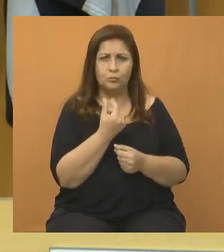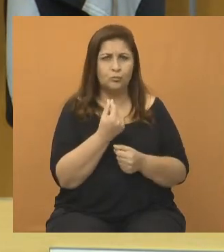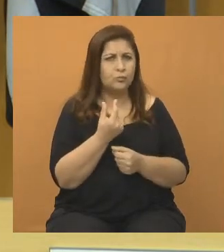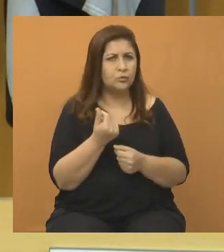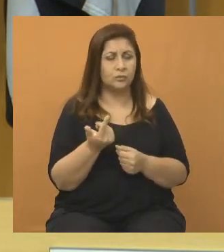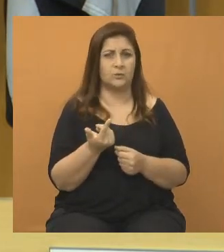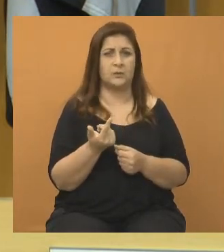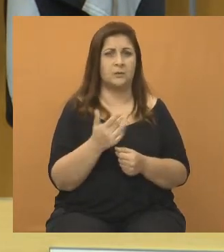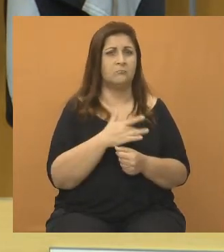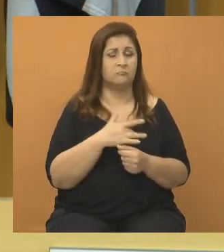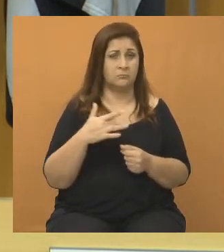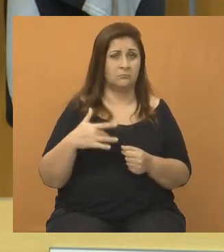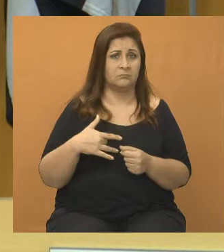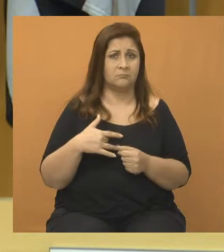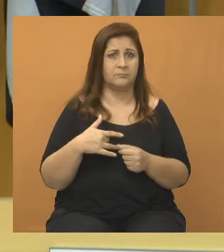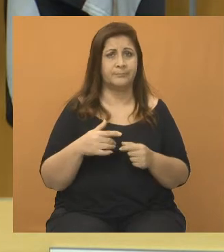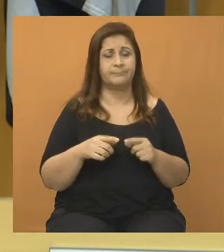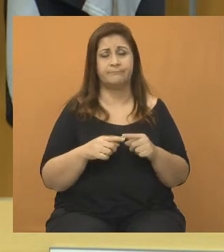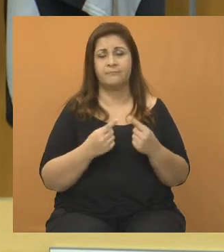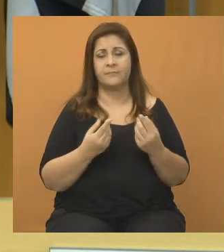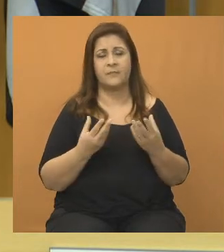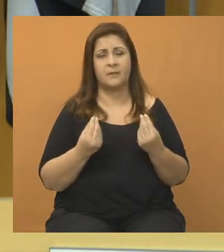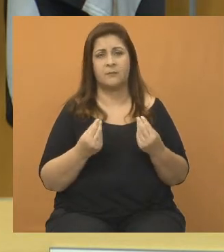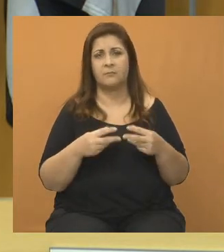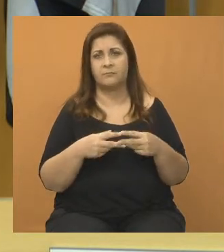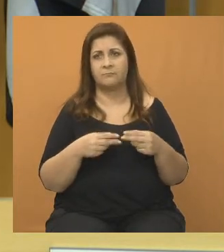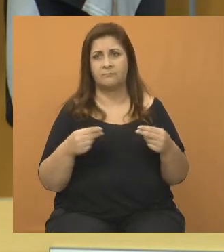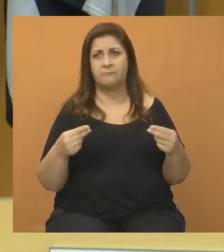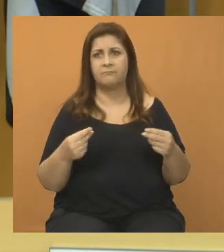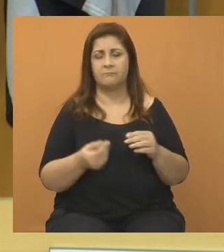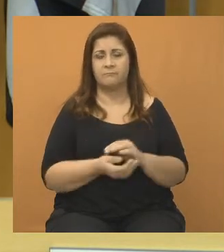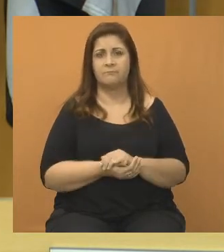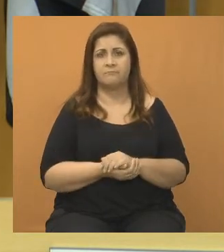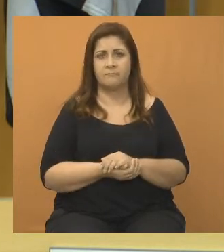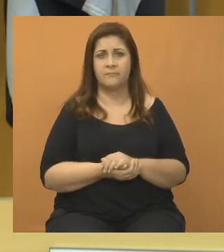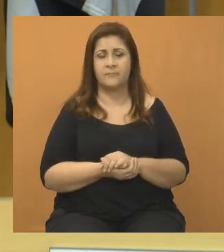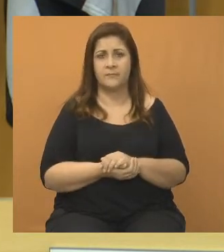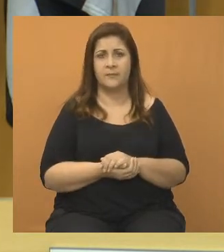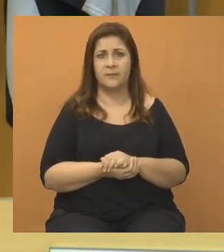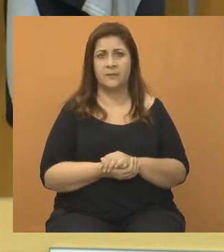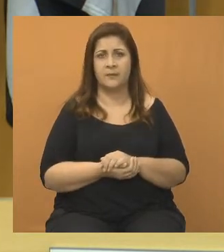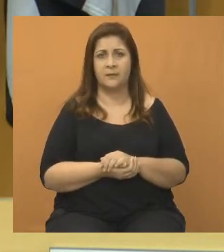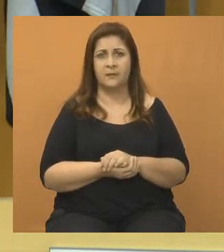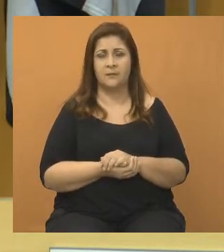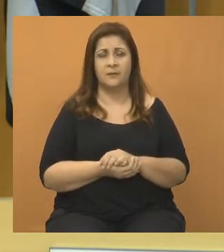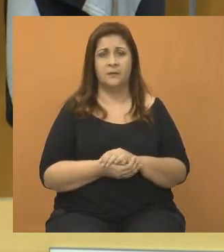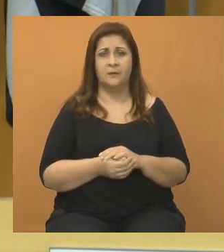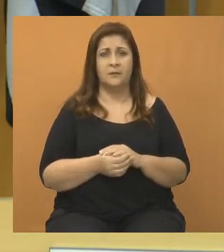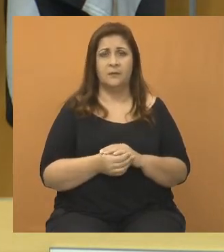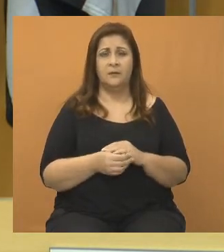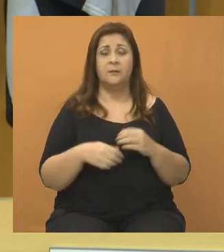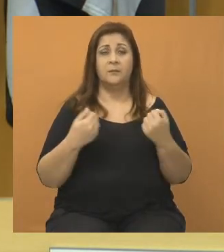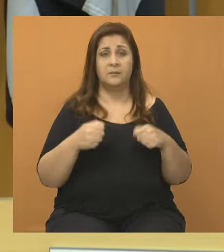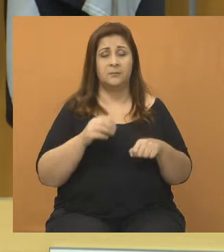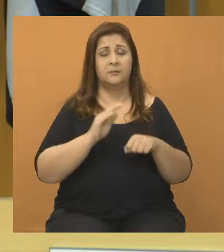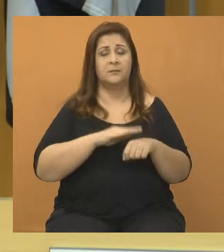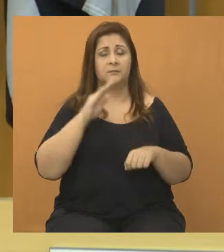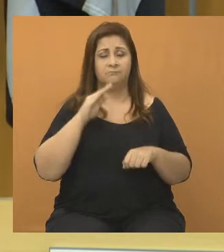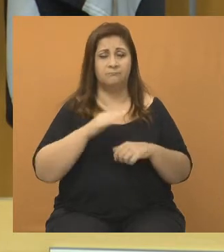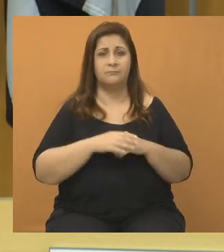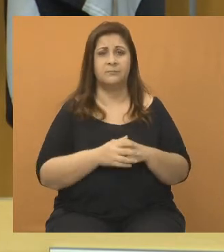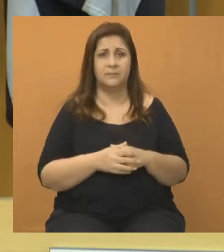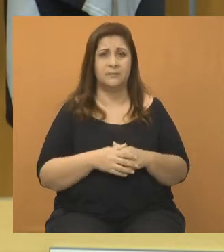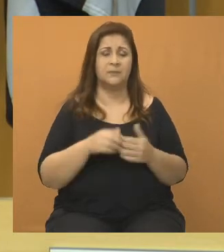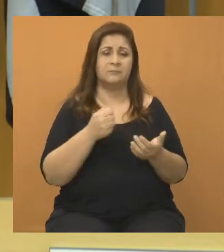volume de investimento de saúde, ele ainda não é o suficiente para